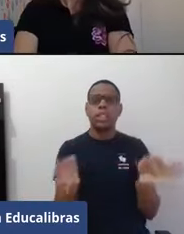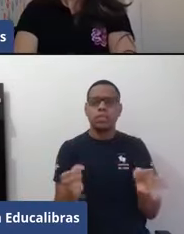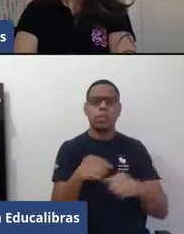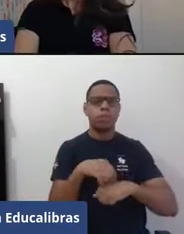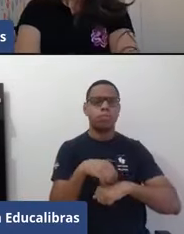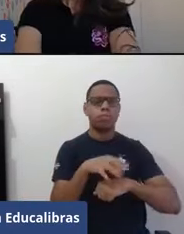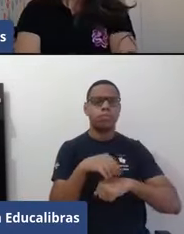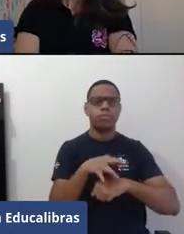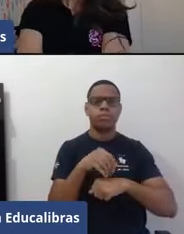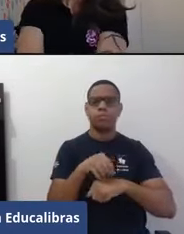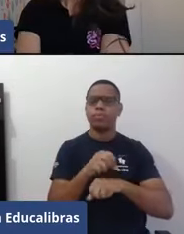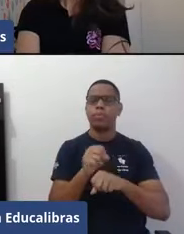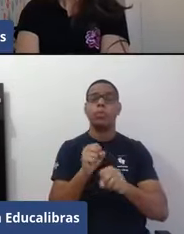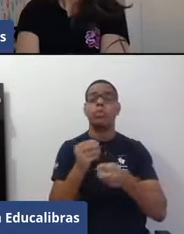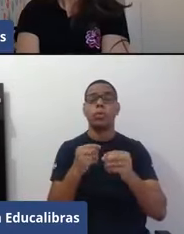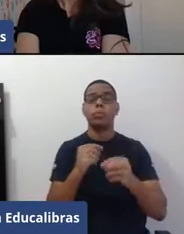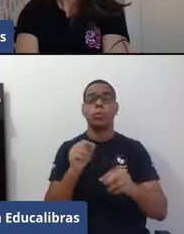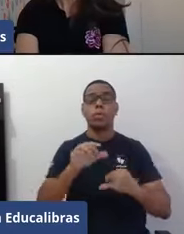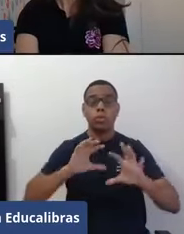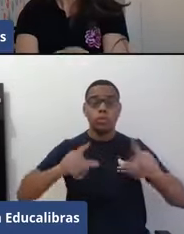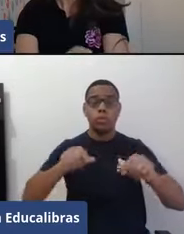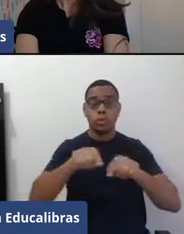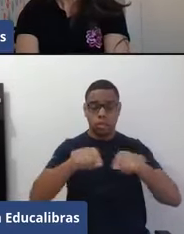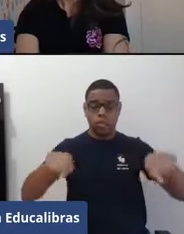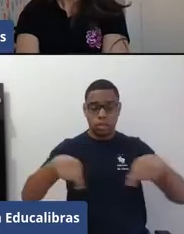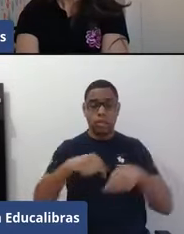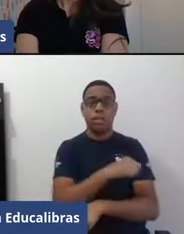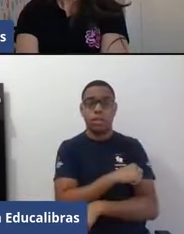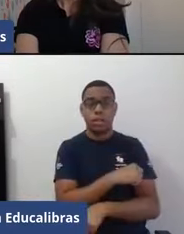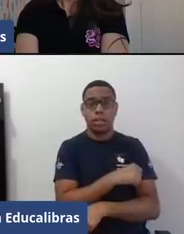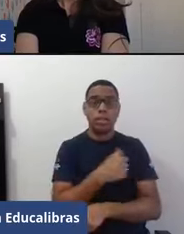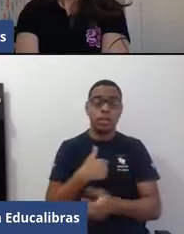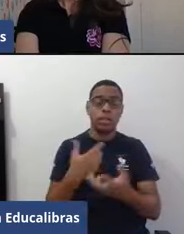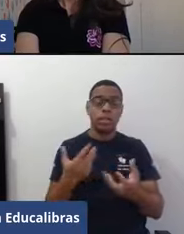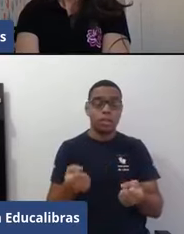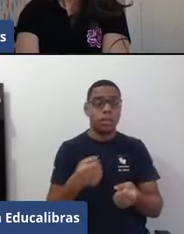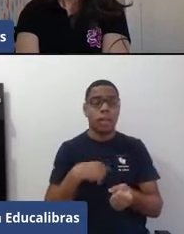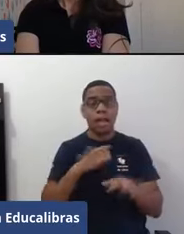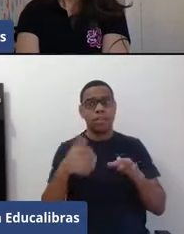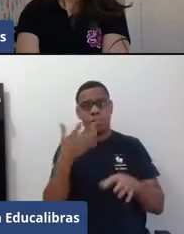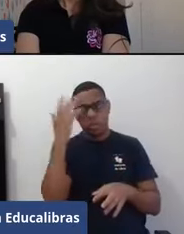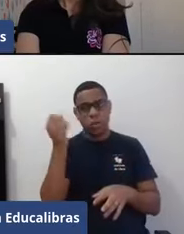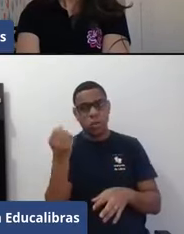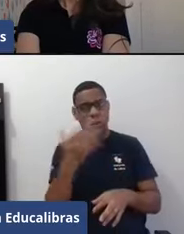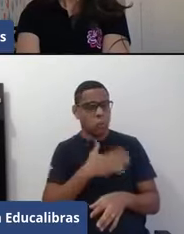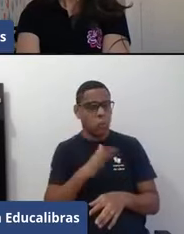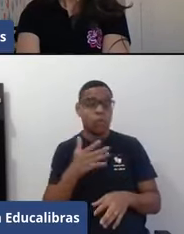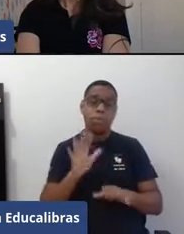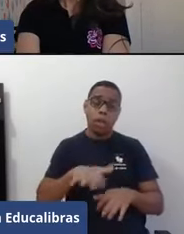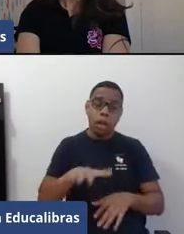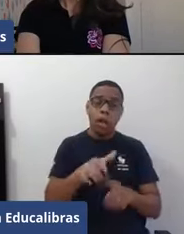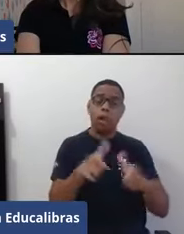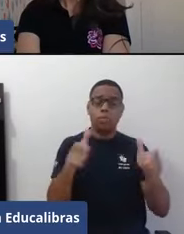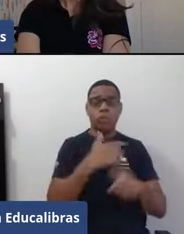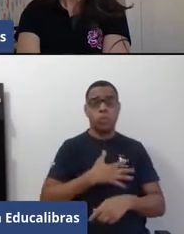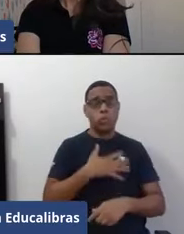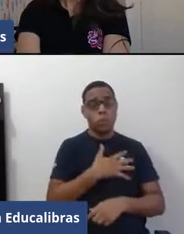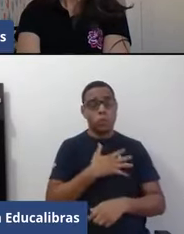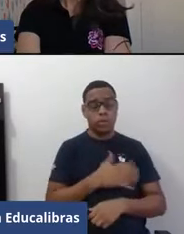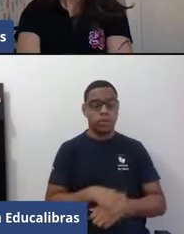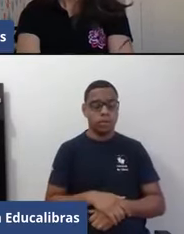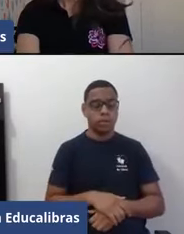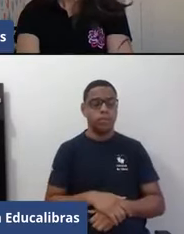sentimento, nós não sei que a classe toda vai ter 2, 3 que não vai querer, mas a maioria vai ser causa. Isso já é um fato que